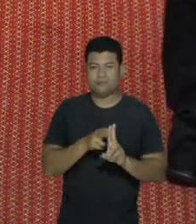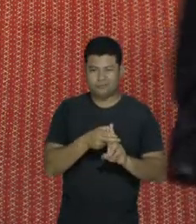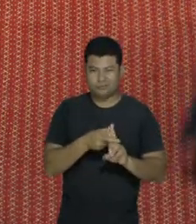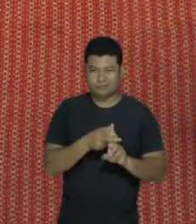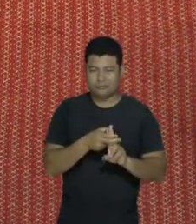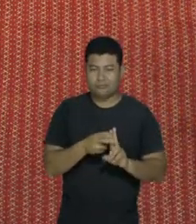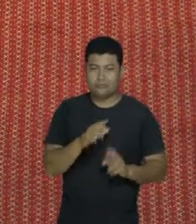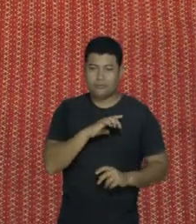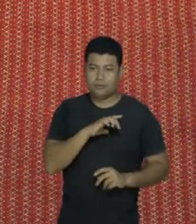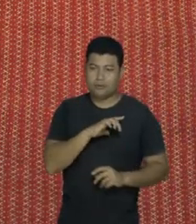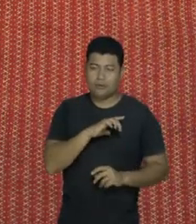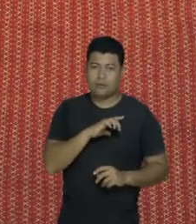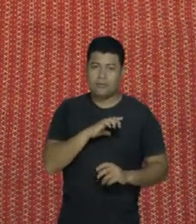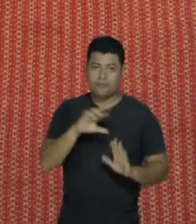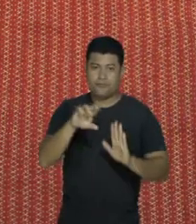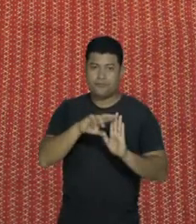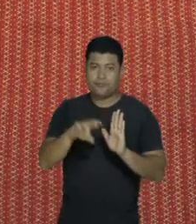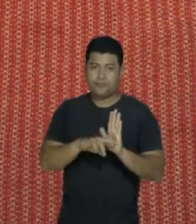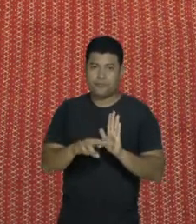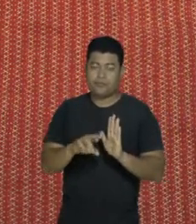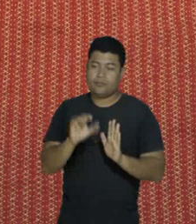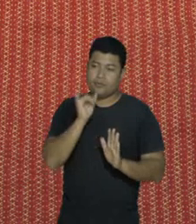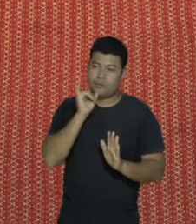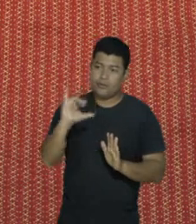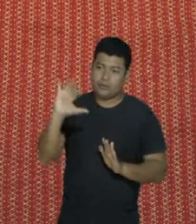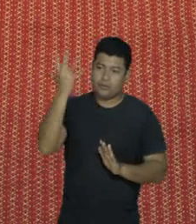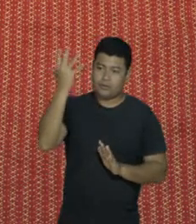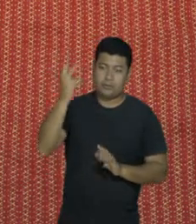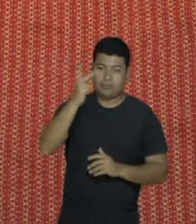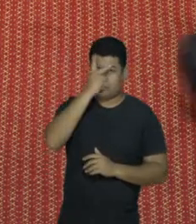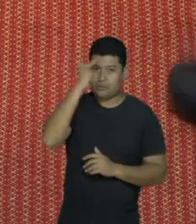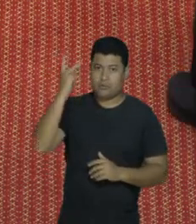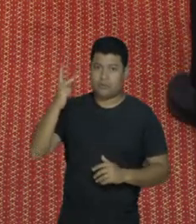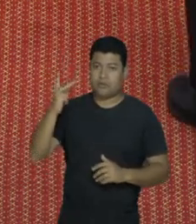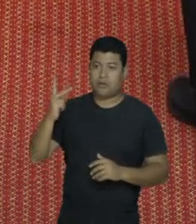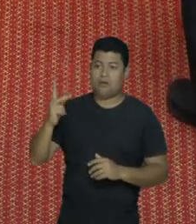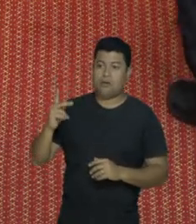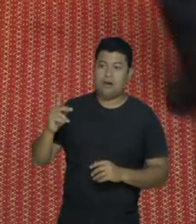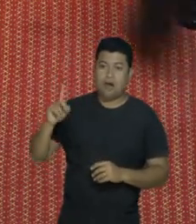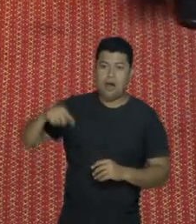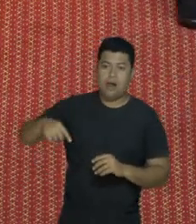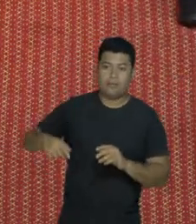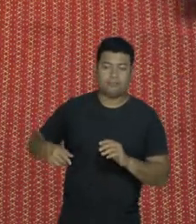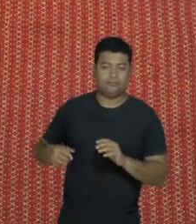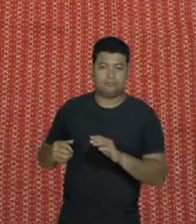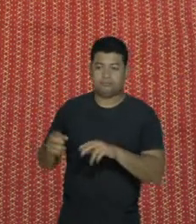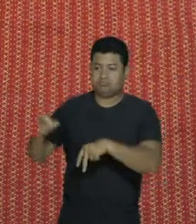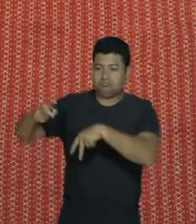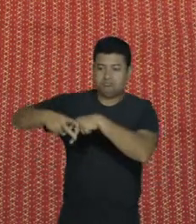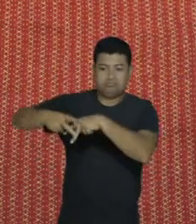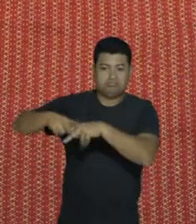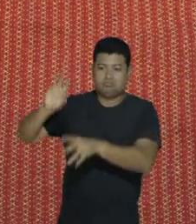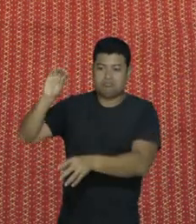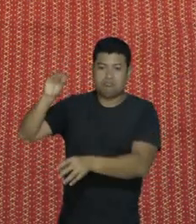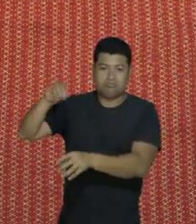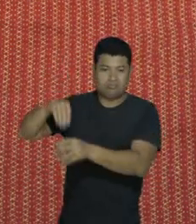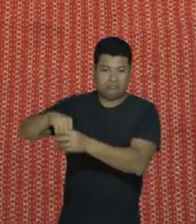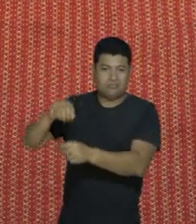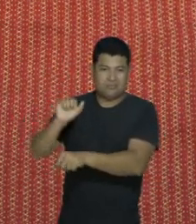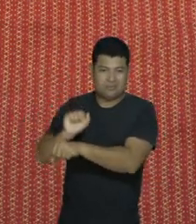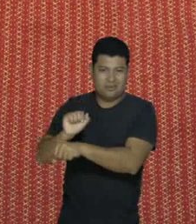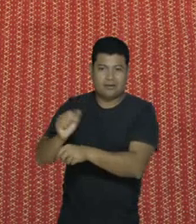regulamentação para quando é caso de pessoas do sistema prisional, e essa